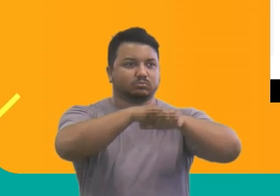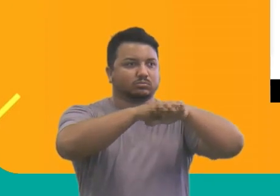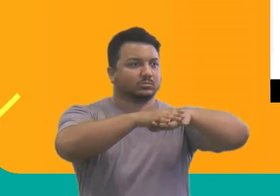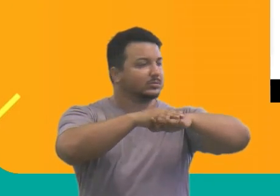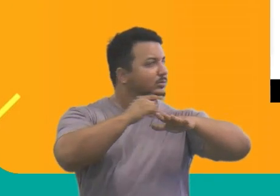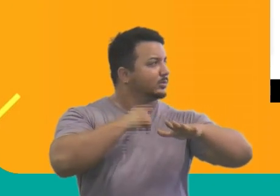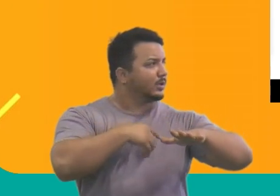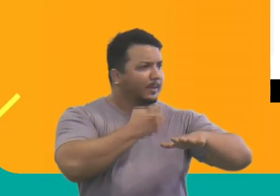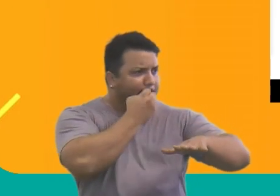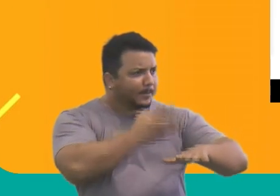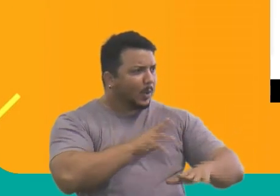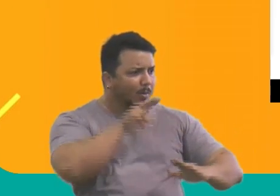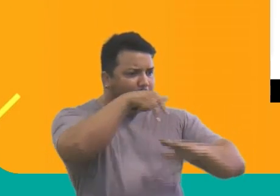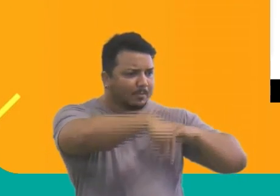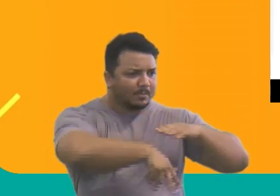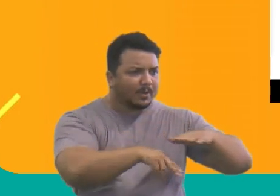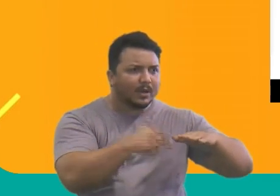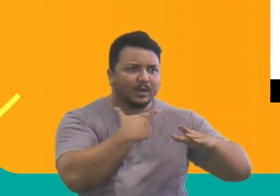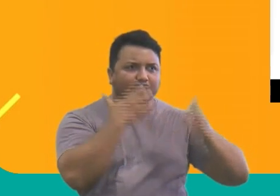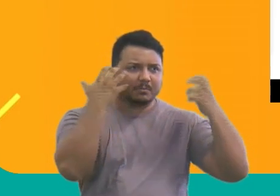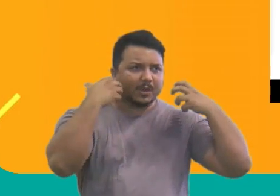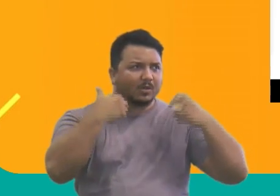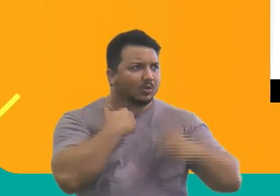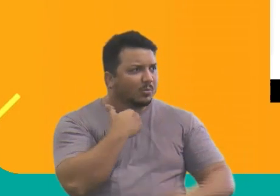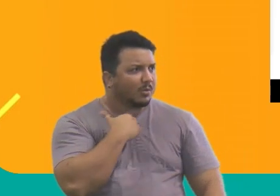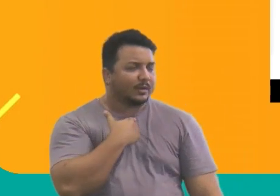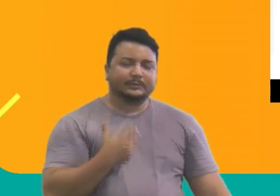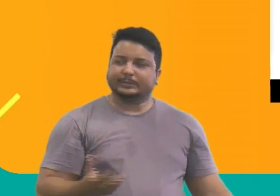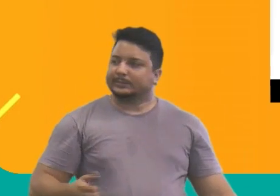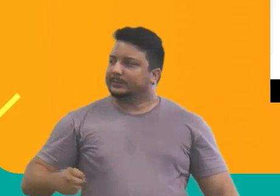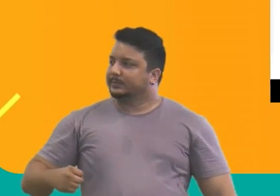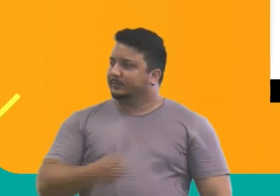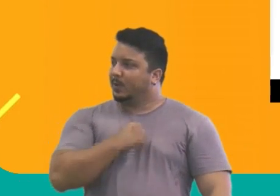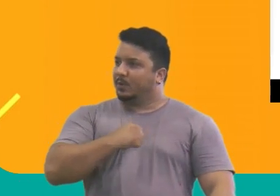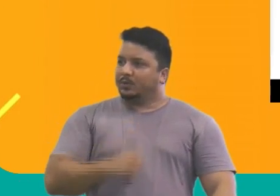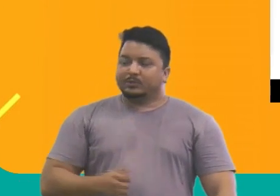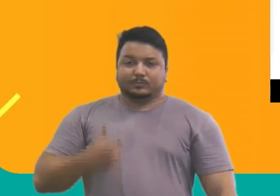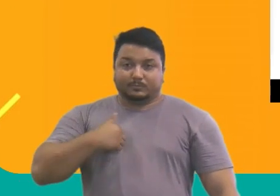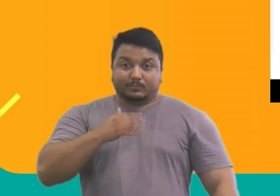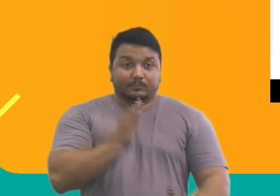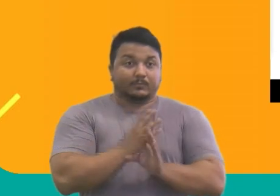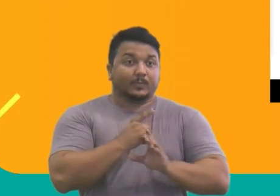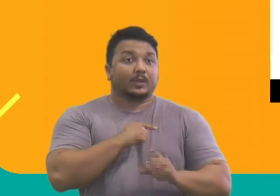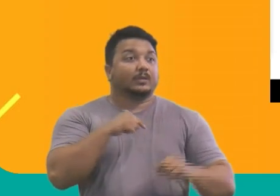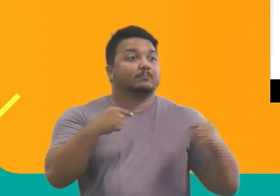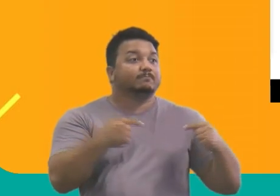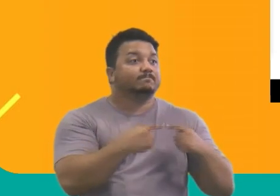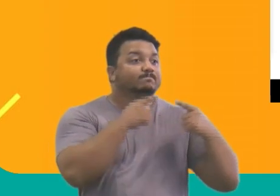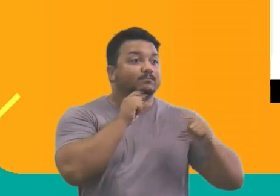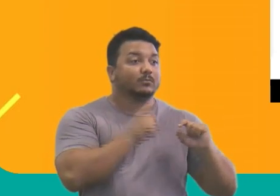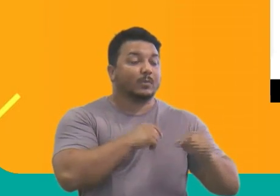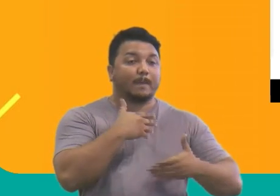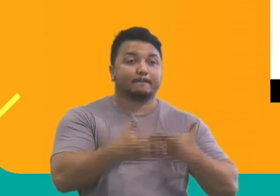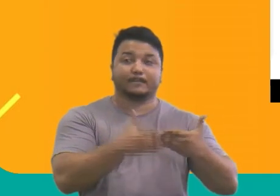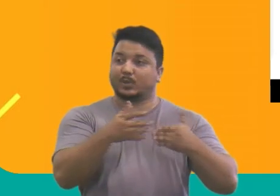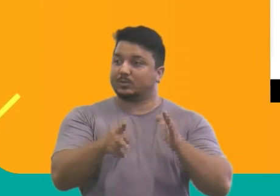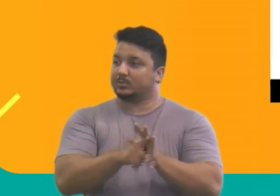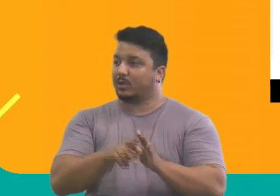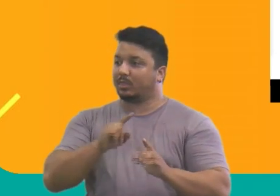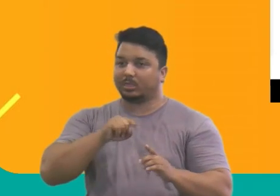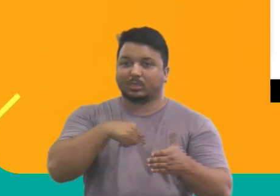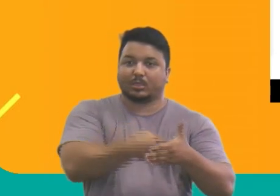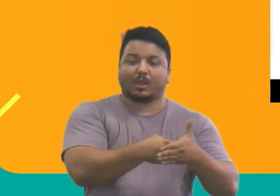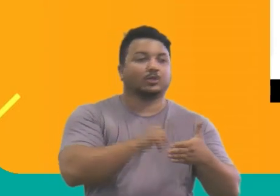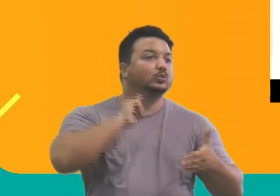dizer que não está bom para banho? Não. Poxa vida. Na verdade, aquilo é um indicativo de um processo de